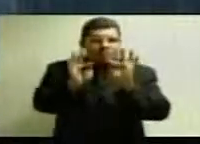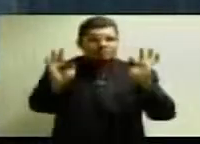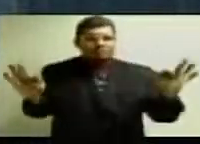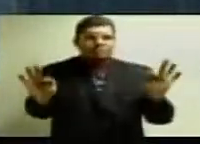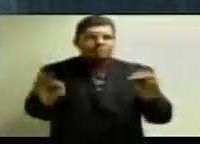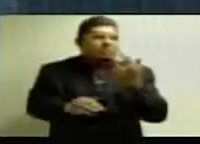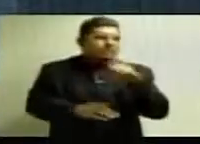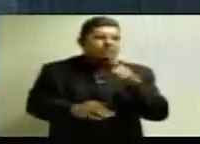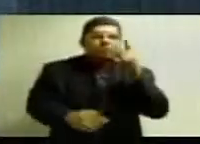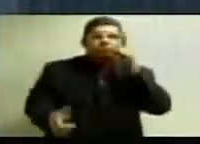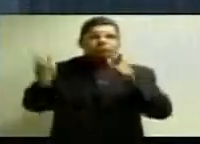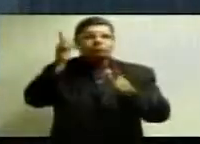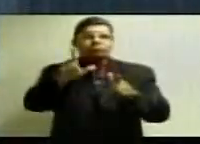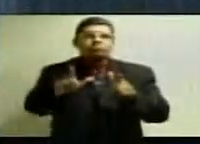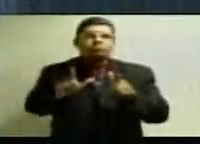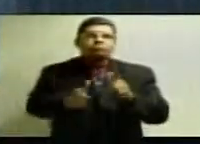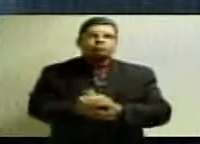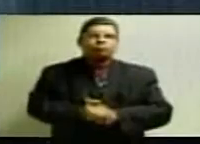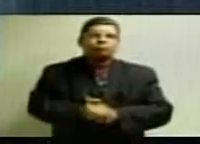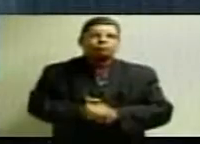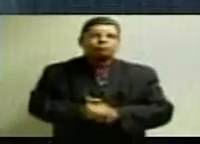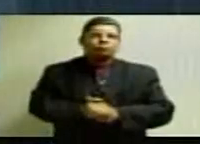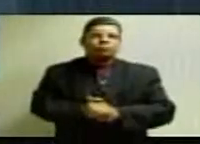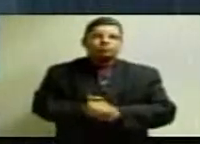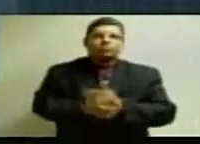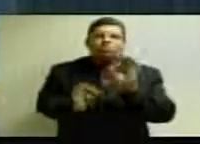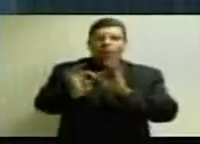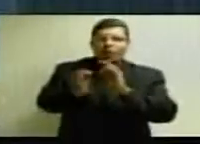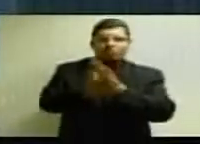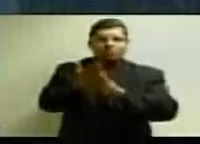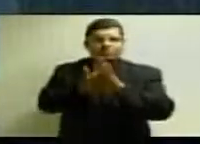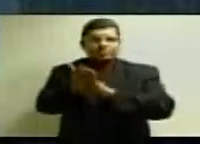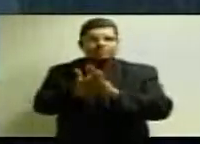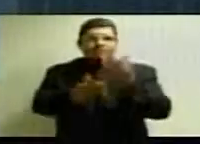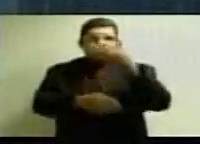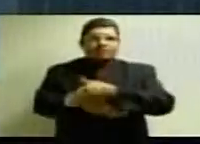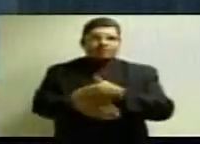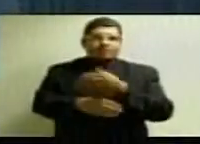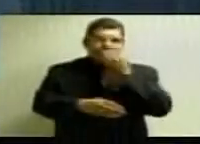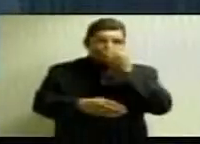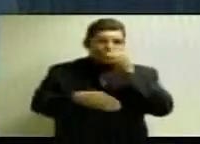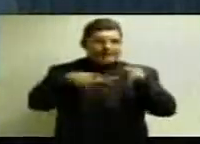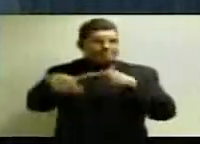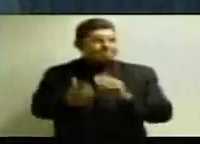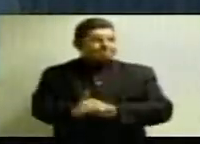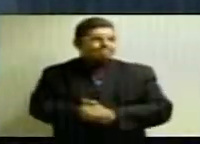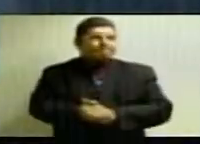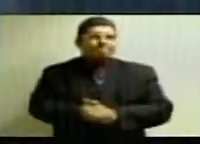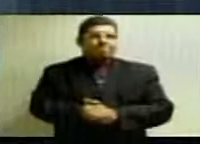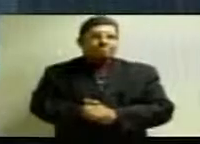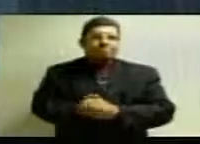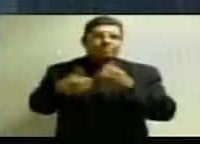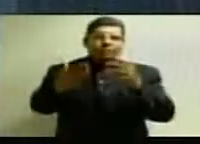simplesmente não conseguiu executar nenhum centavo desses recursos.